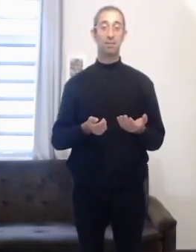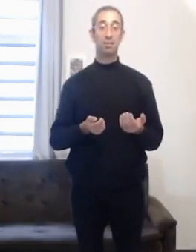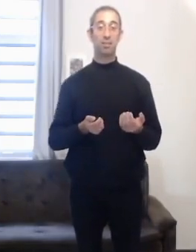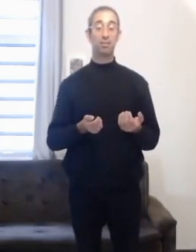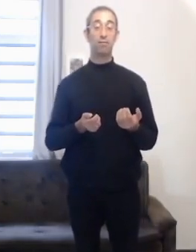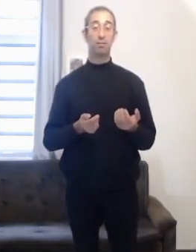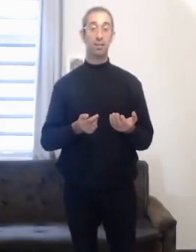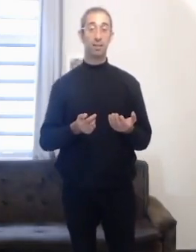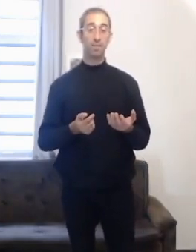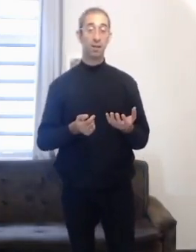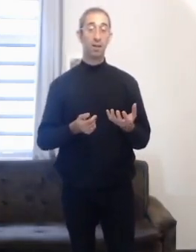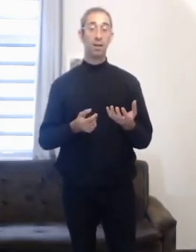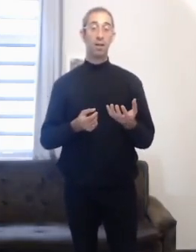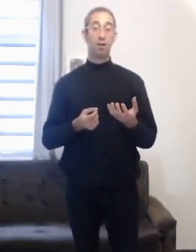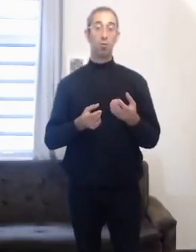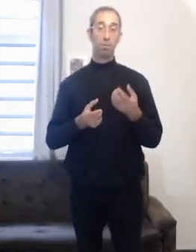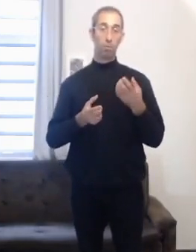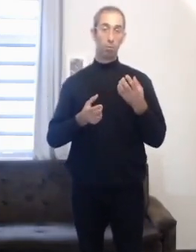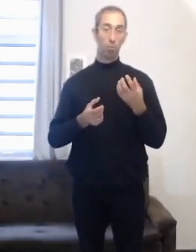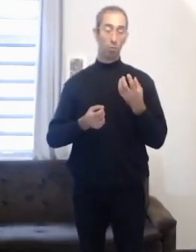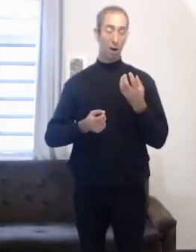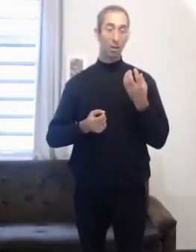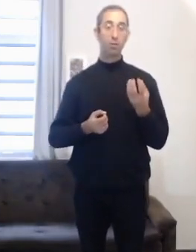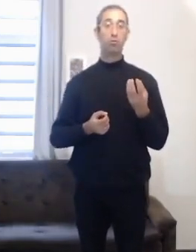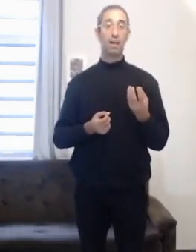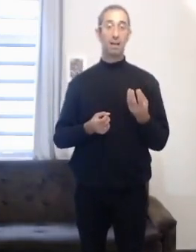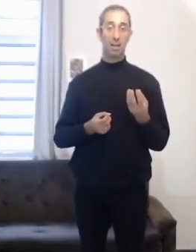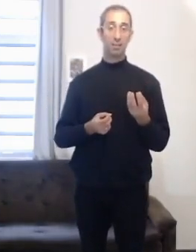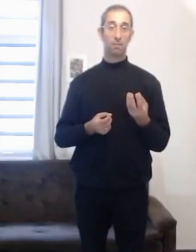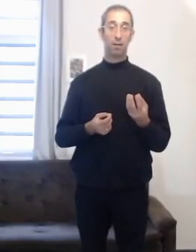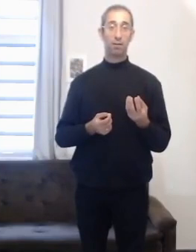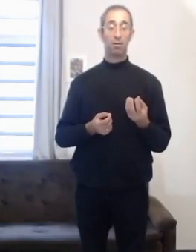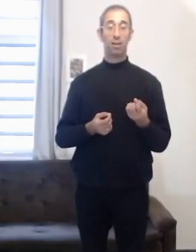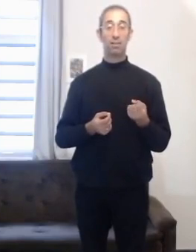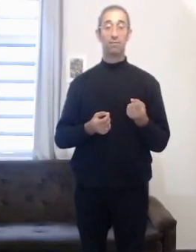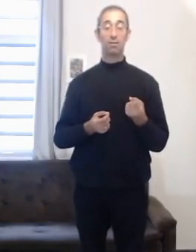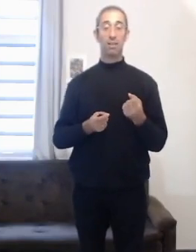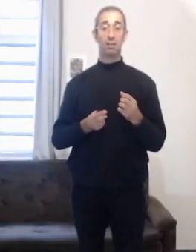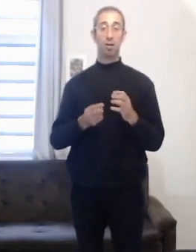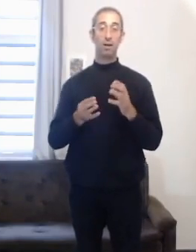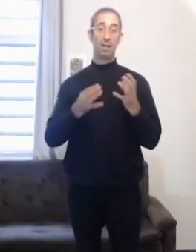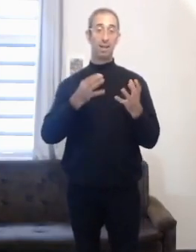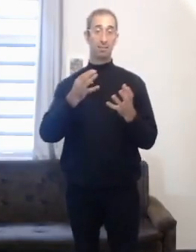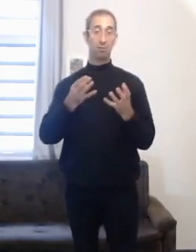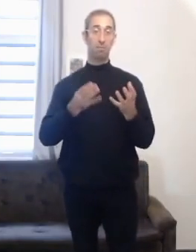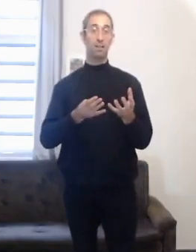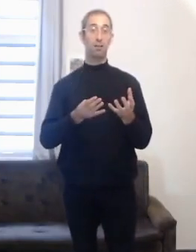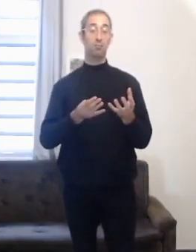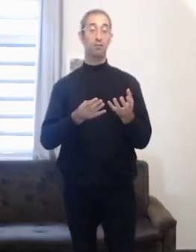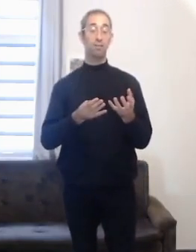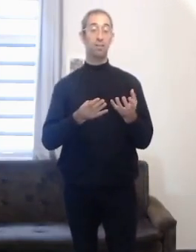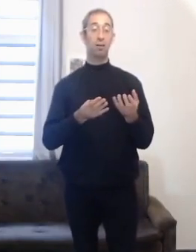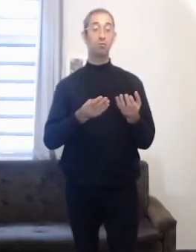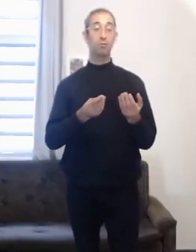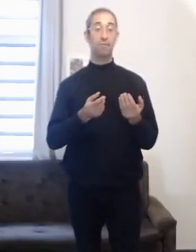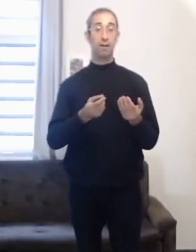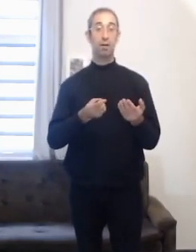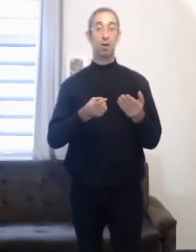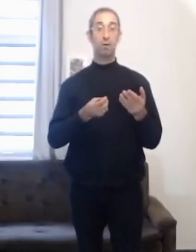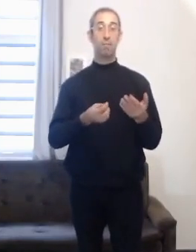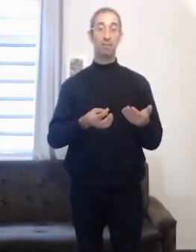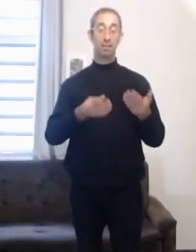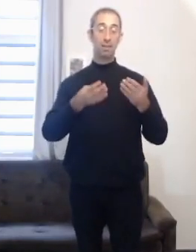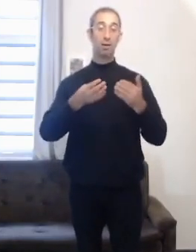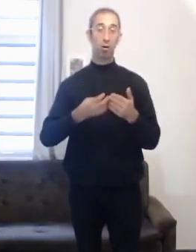esse exemplo assim, de que se você. O risco da análise exploratória é que se você achar uma relação padrão, mas você não